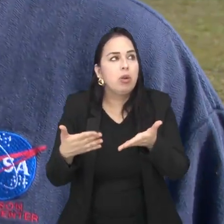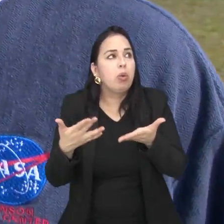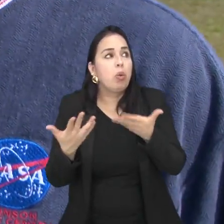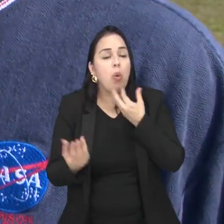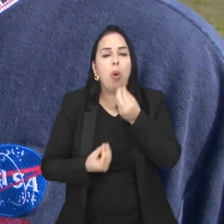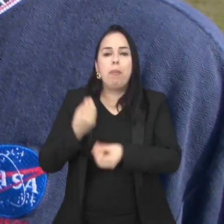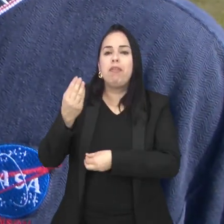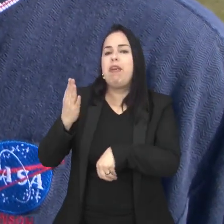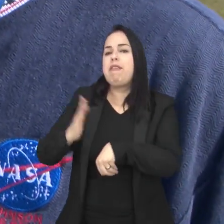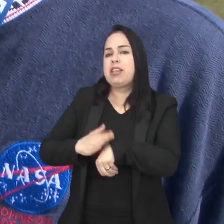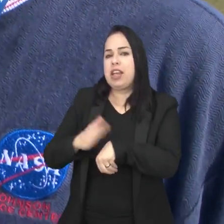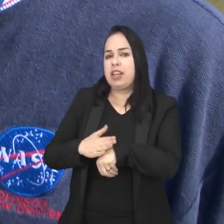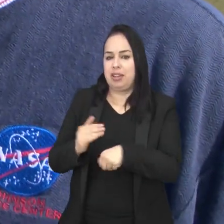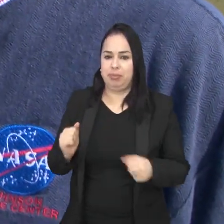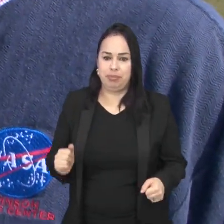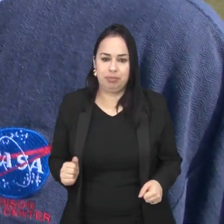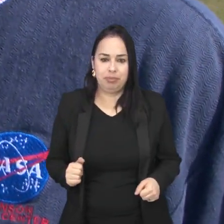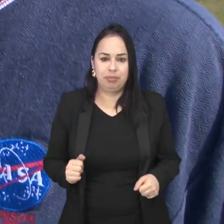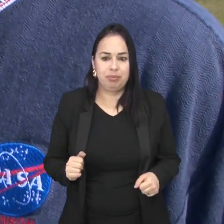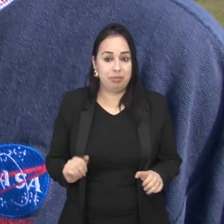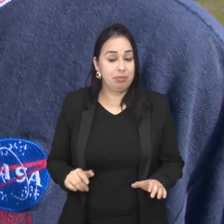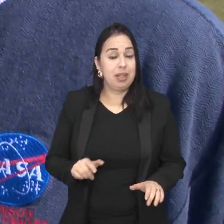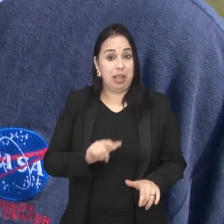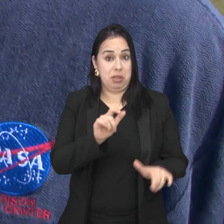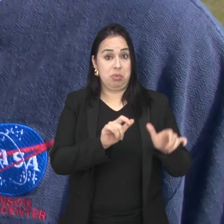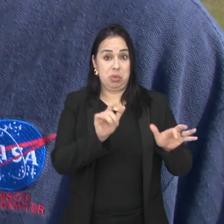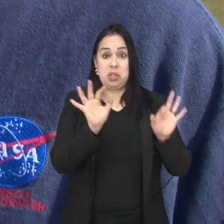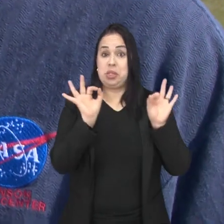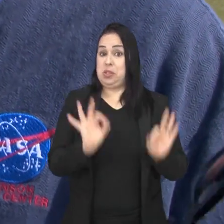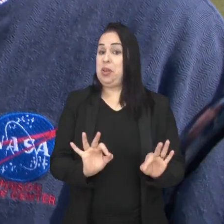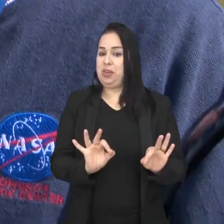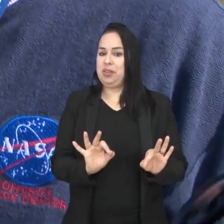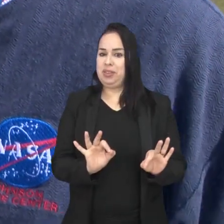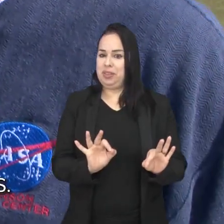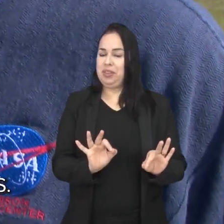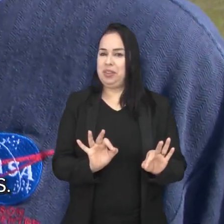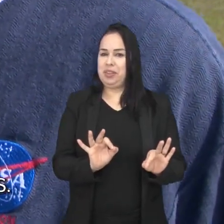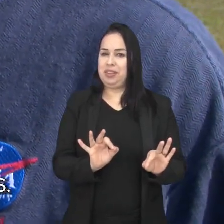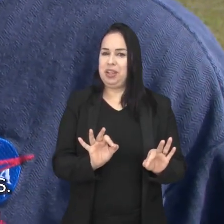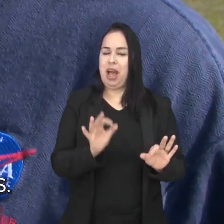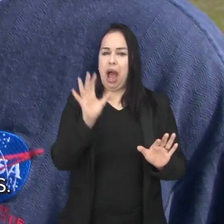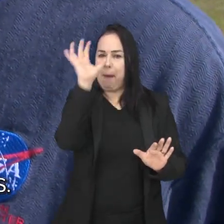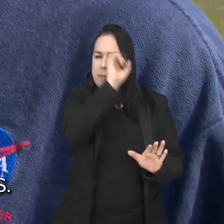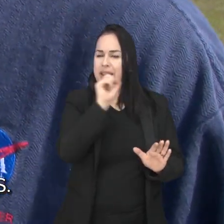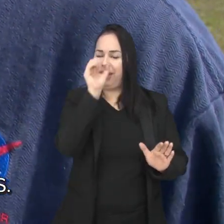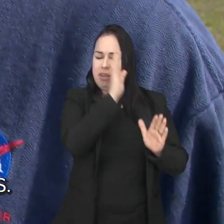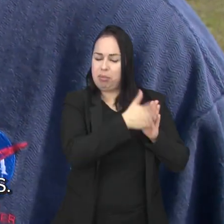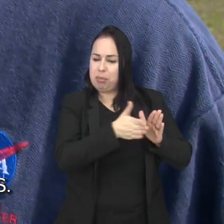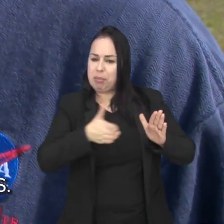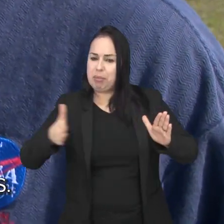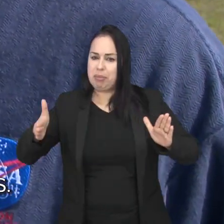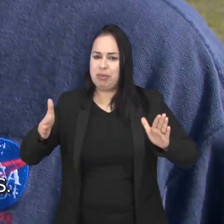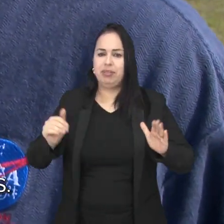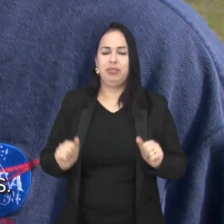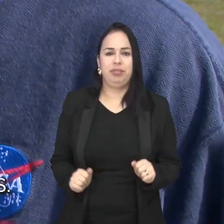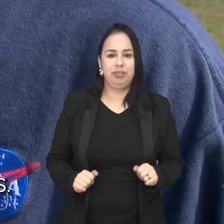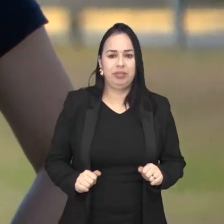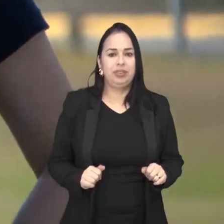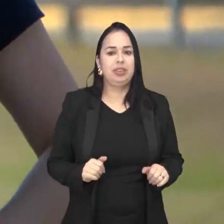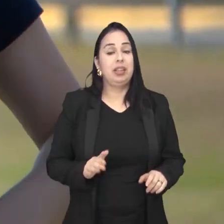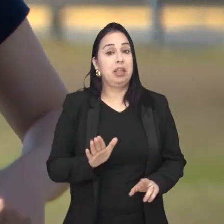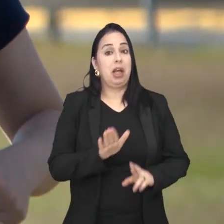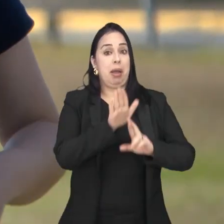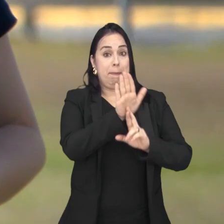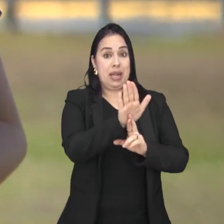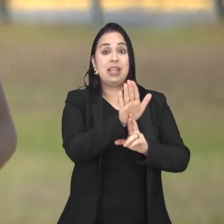how to do the day of event launch. And so they're kind of, in some respects, learning the whole cycle that even the real NASA rockets go through.